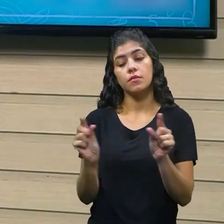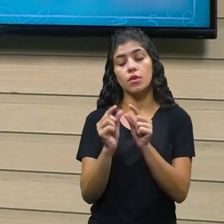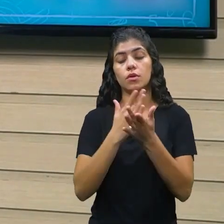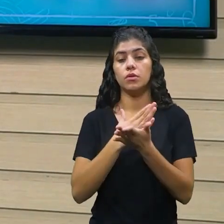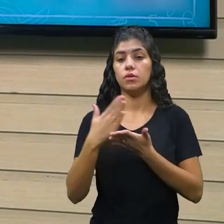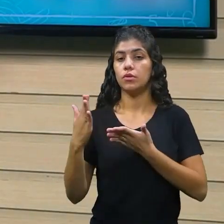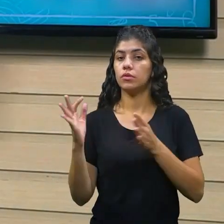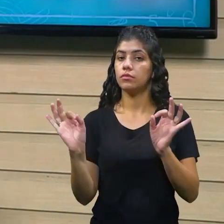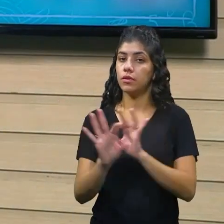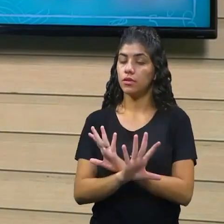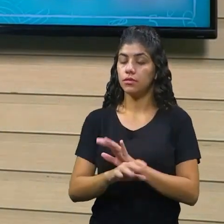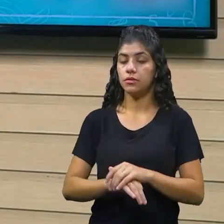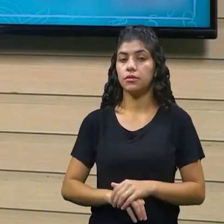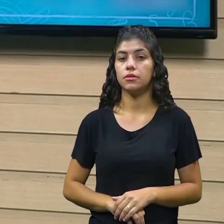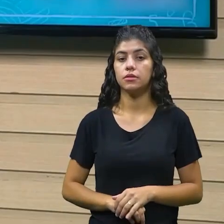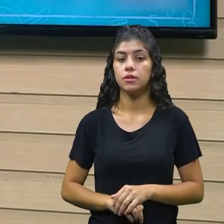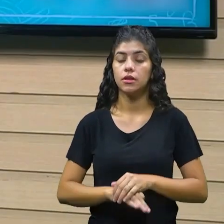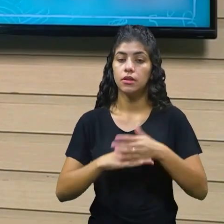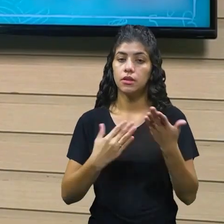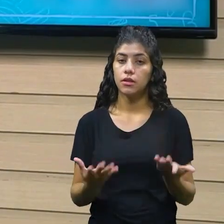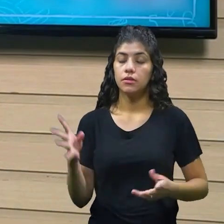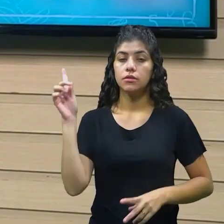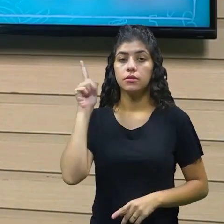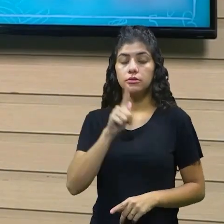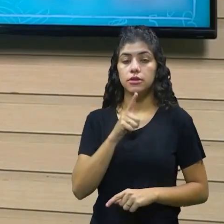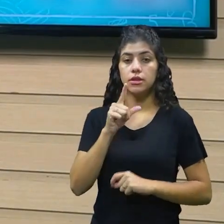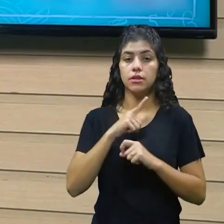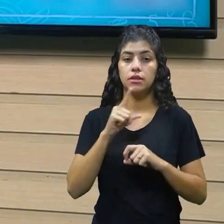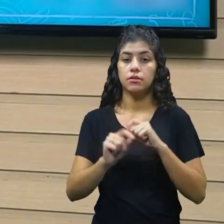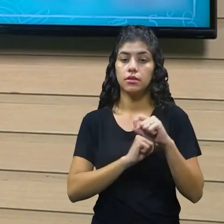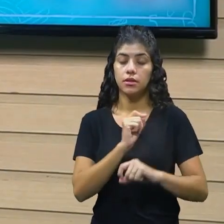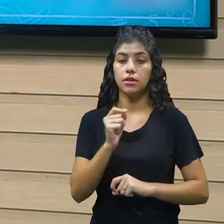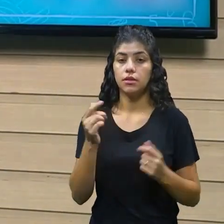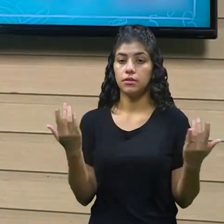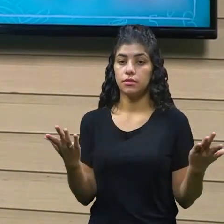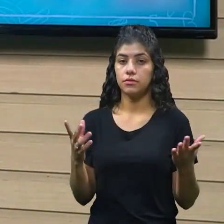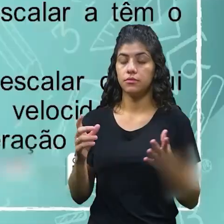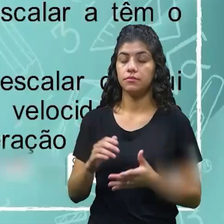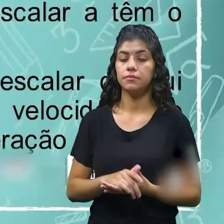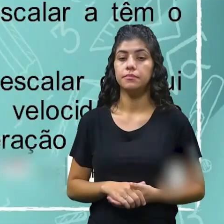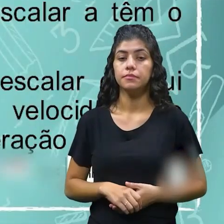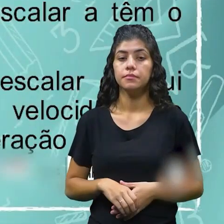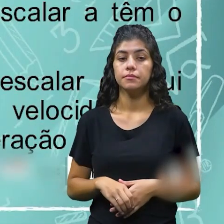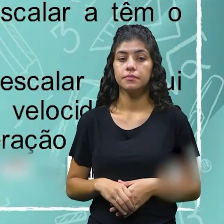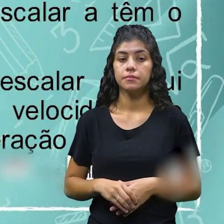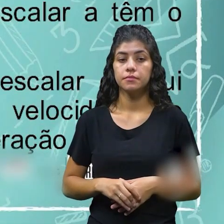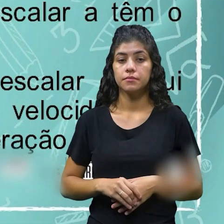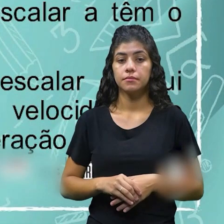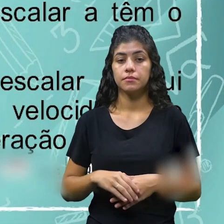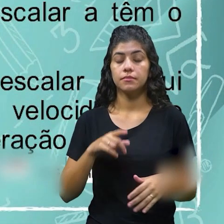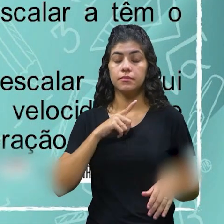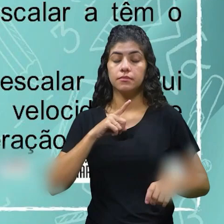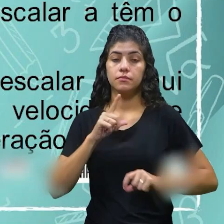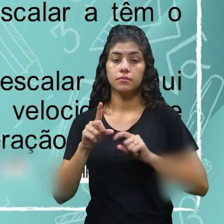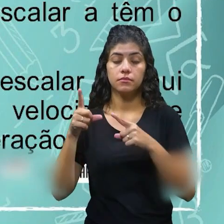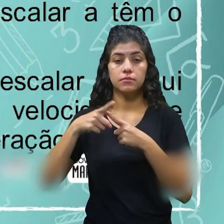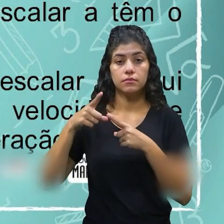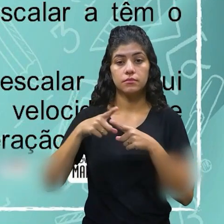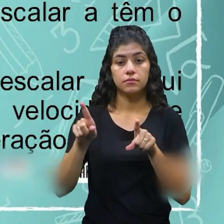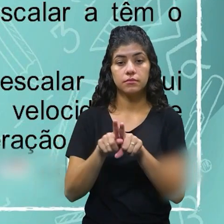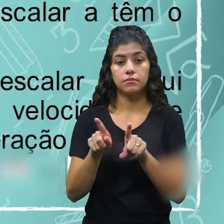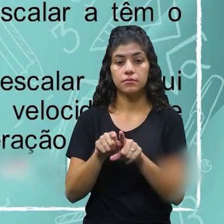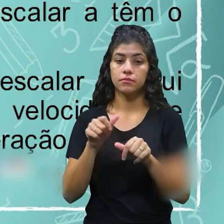do instante final. Então, você vai conseguir encontrar a posição desse objeto. E aqui a gente tem os tipos de movimento,